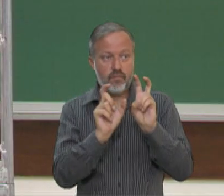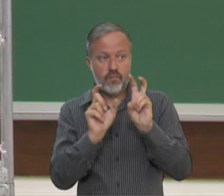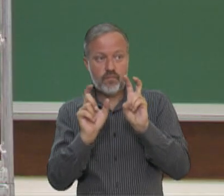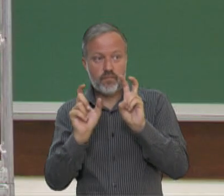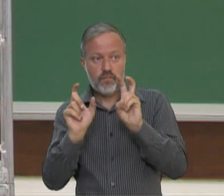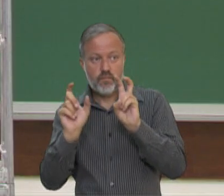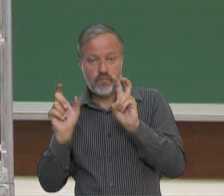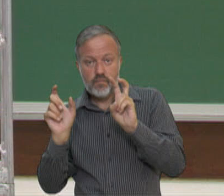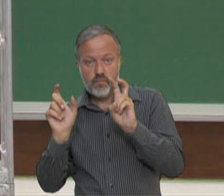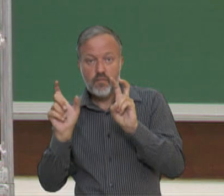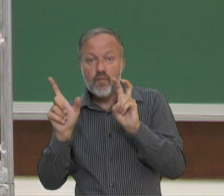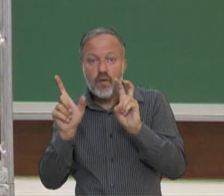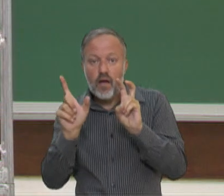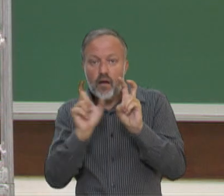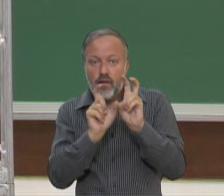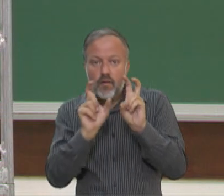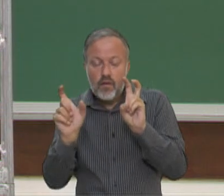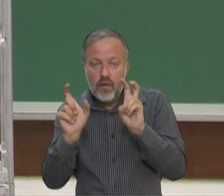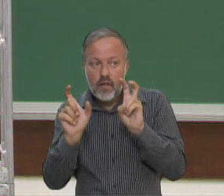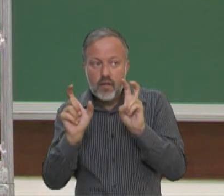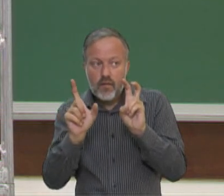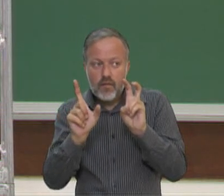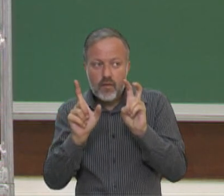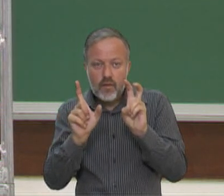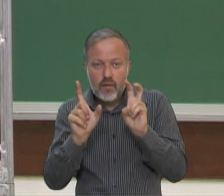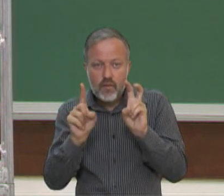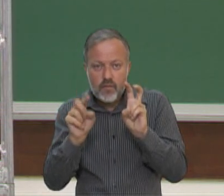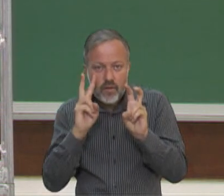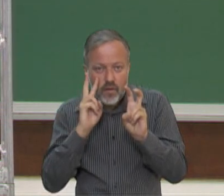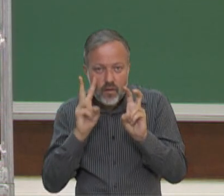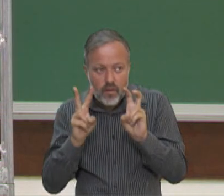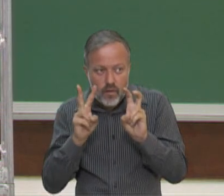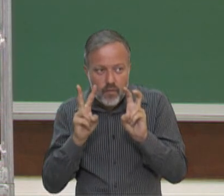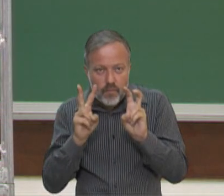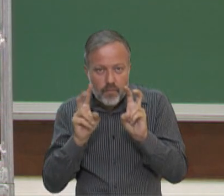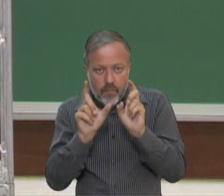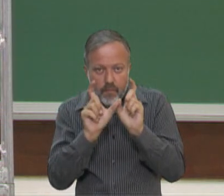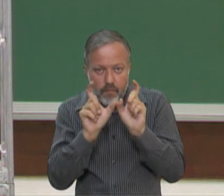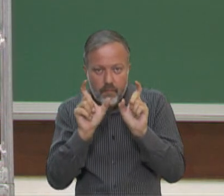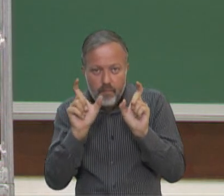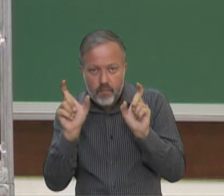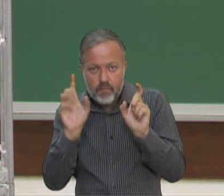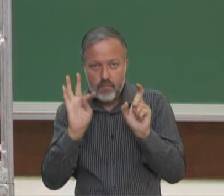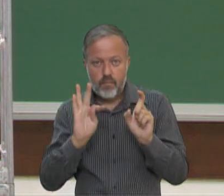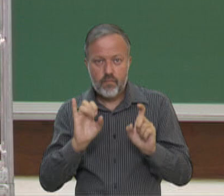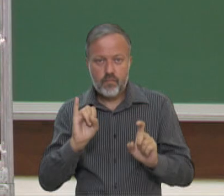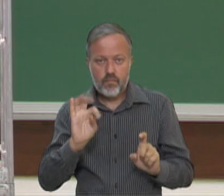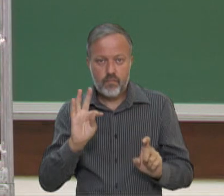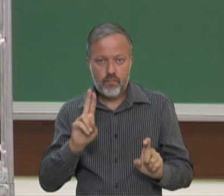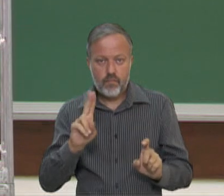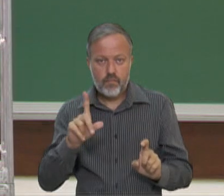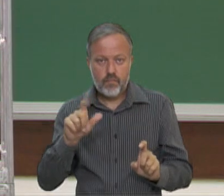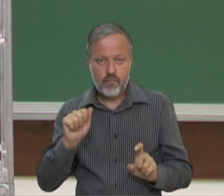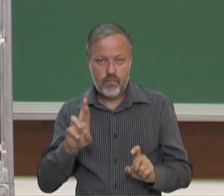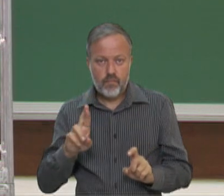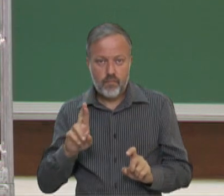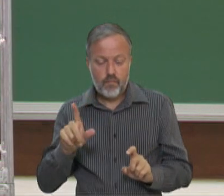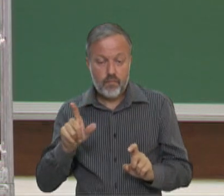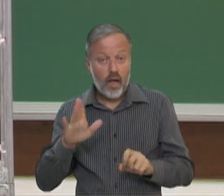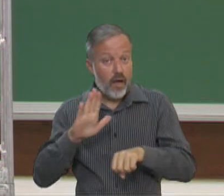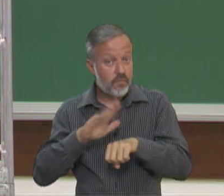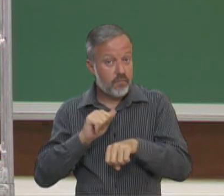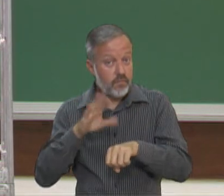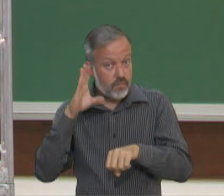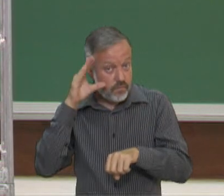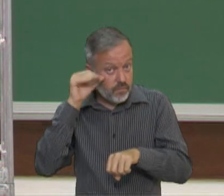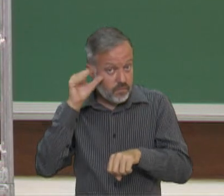de chamada que sintetiza a notícia. Então, o titular é algo para chamar a atenção